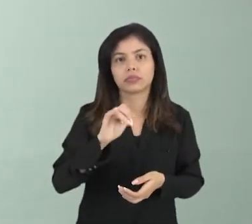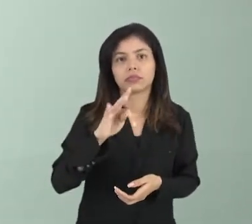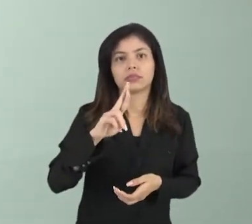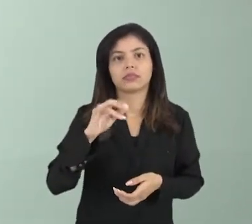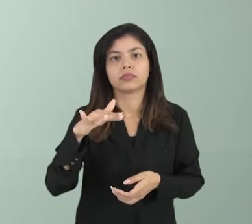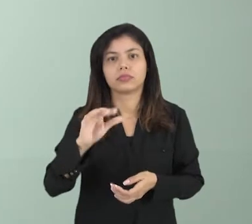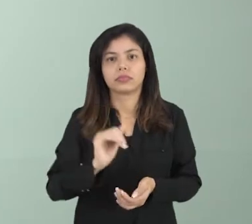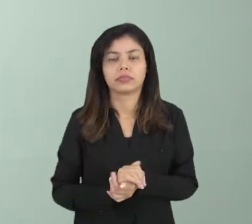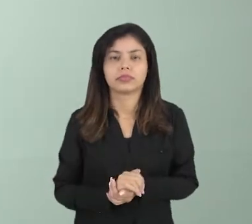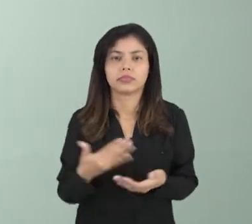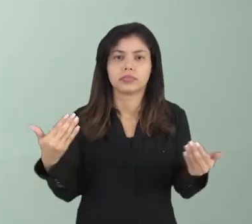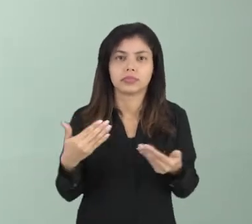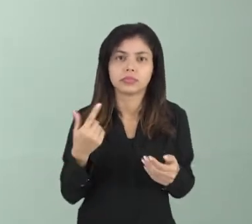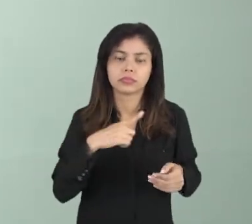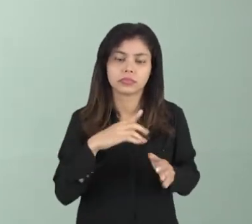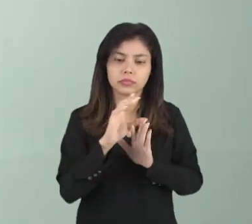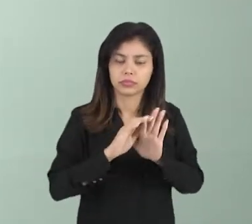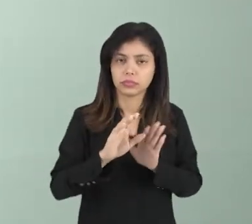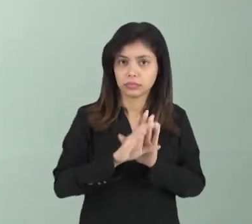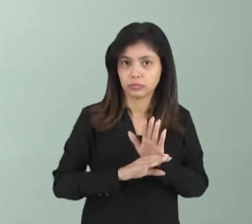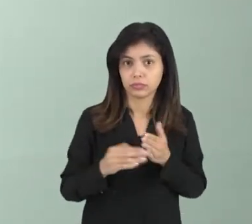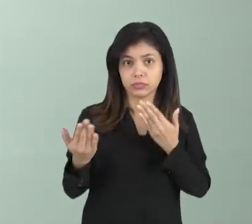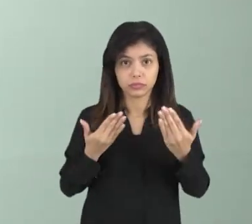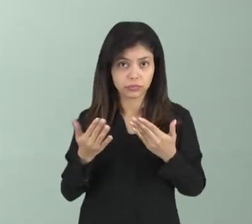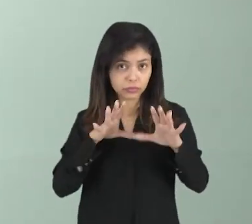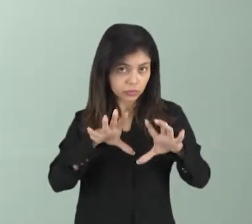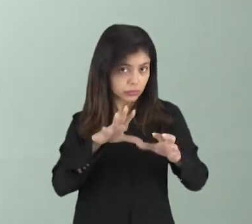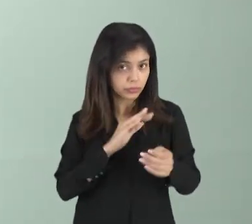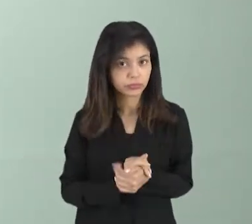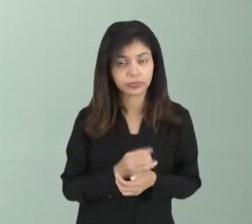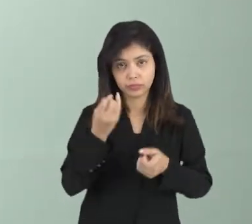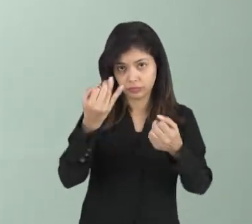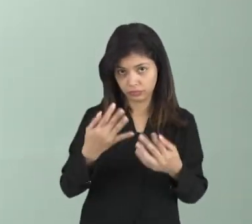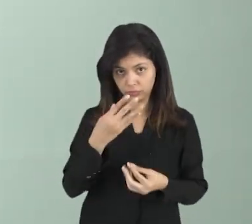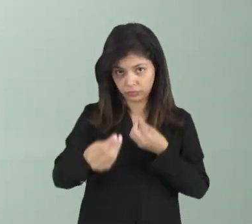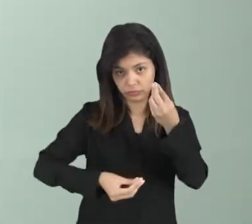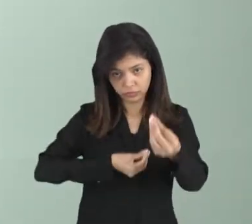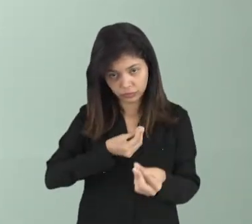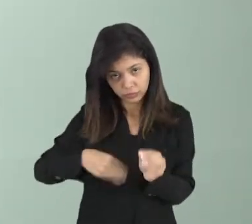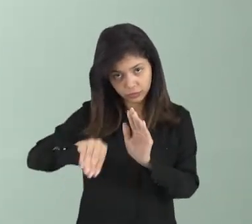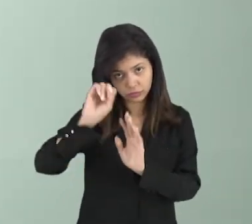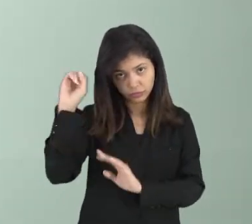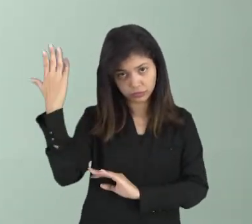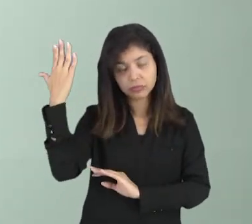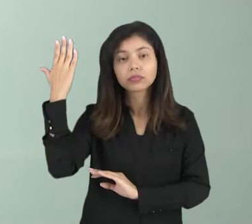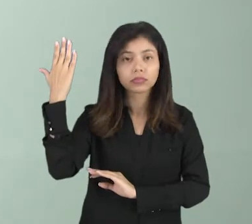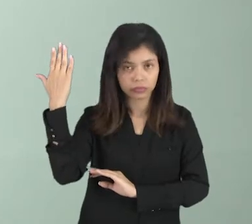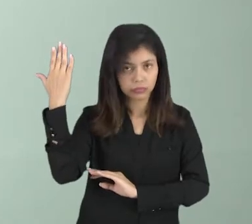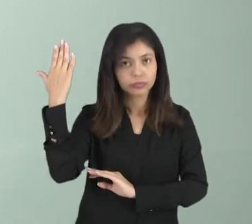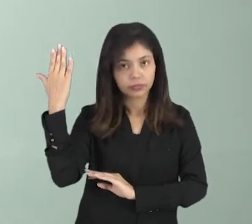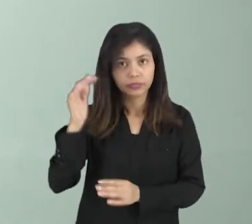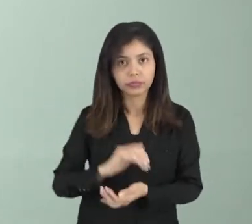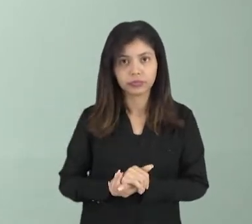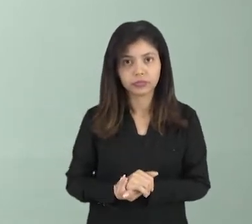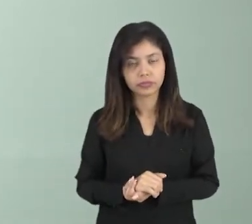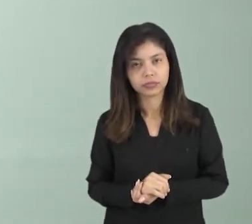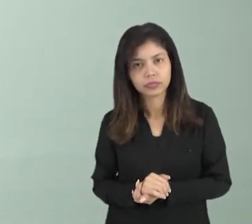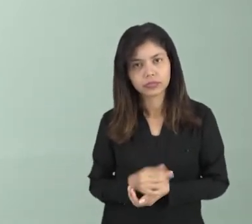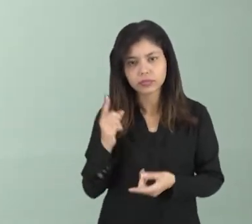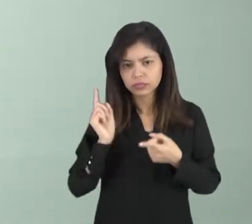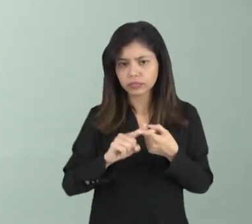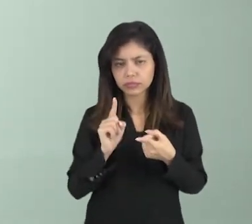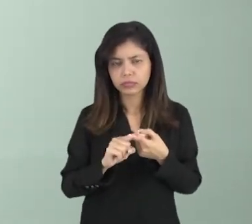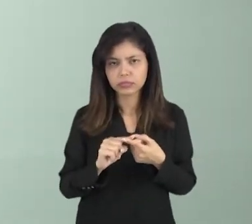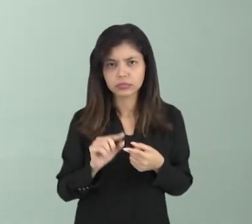o conceito de entropia, ele está relacionado com isso. Ele define como ocorre a ordem natural. E uma das situações que existe é